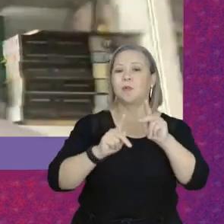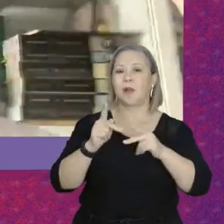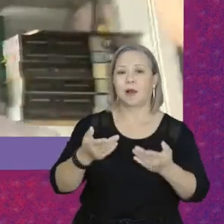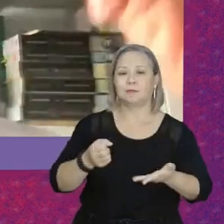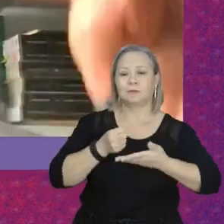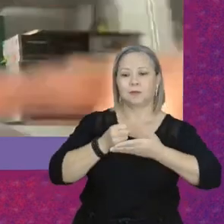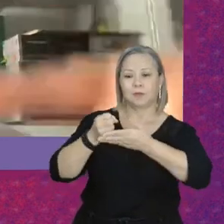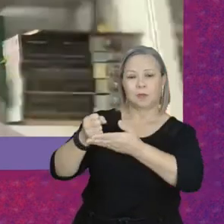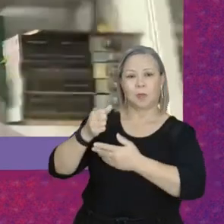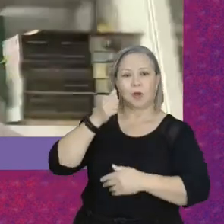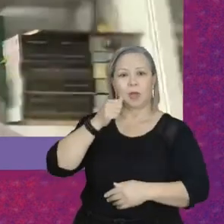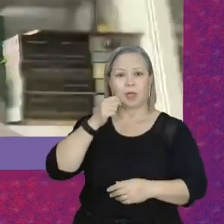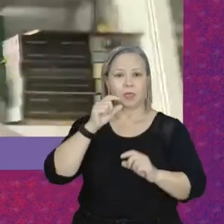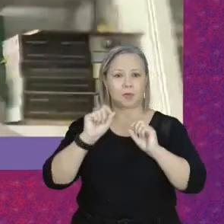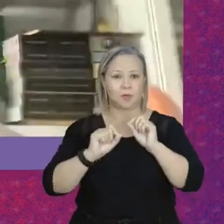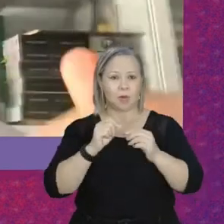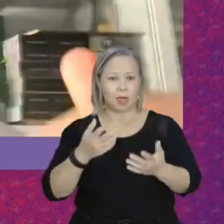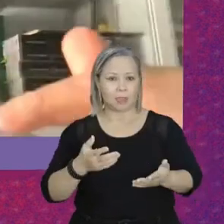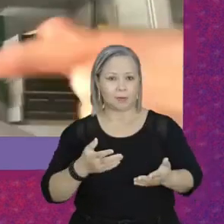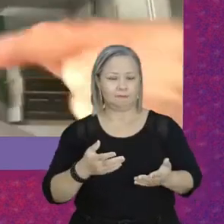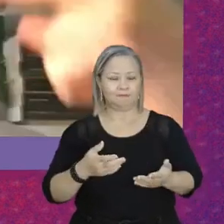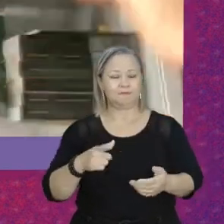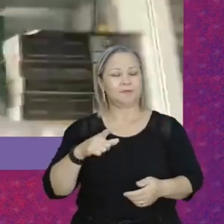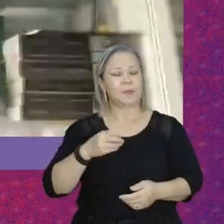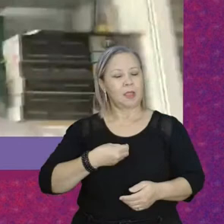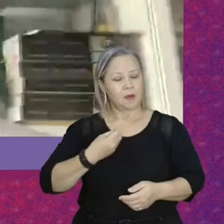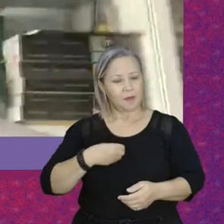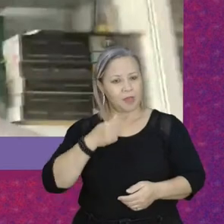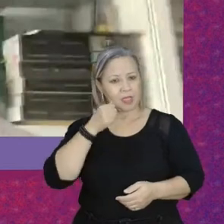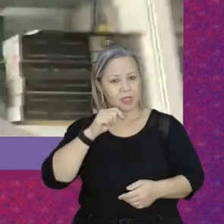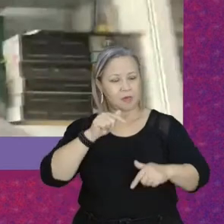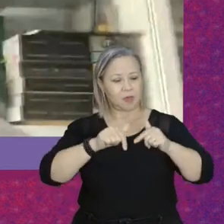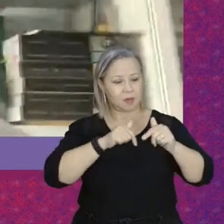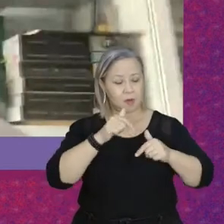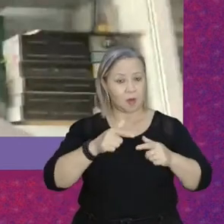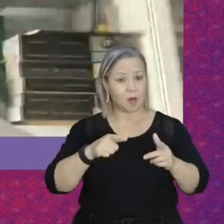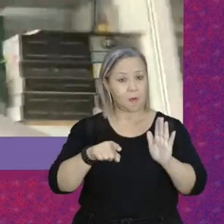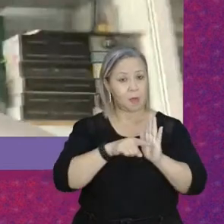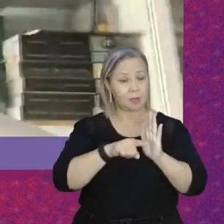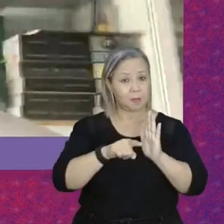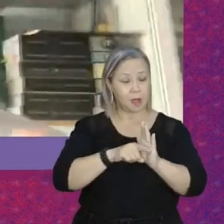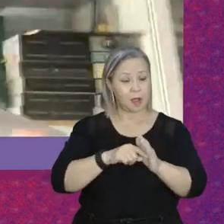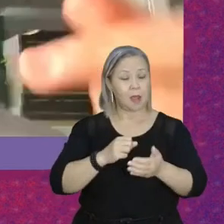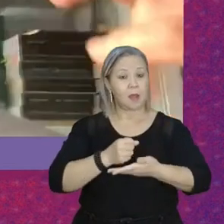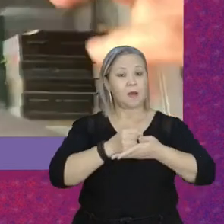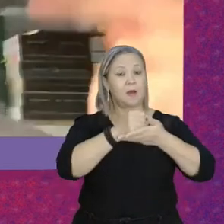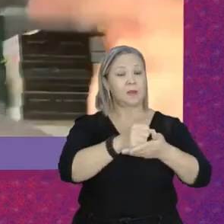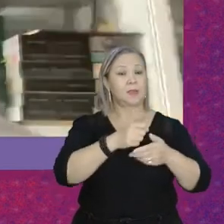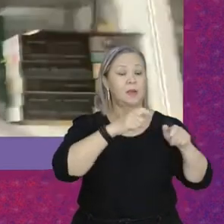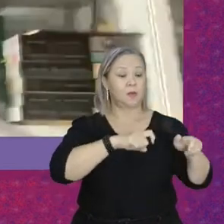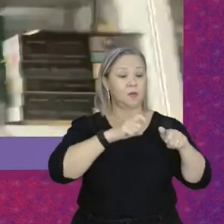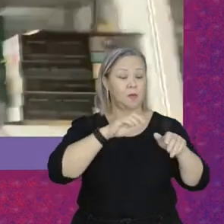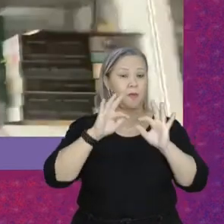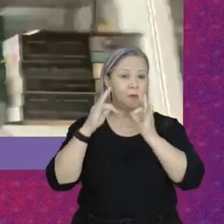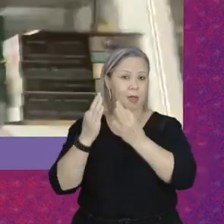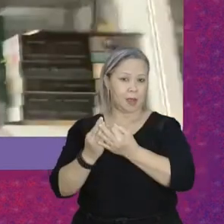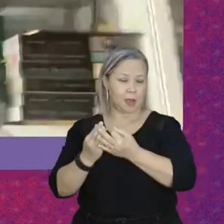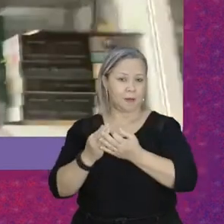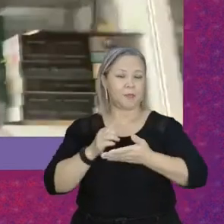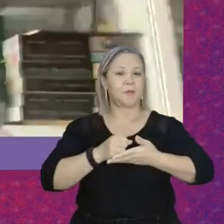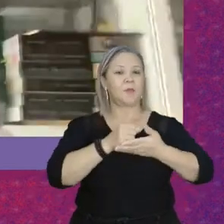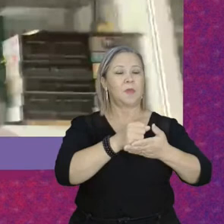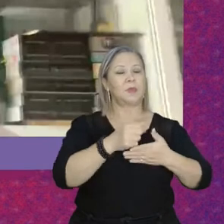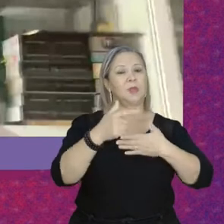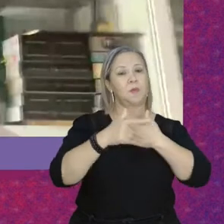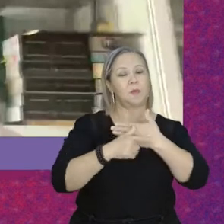mulheres menos sobrecarregada, favorecendo a agricultura familiar, fortalecendo o papel dos bancos